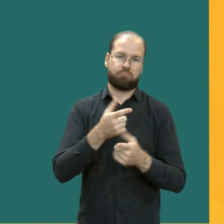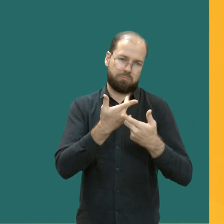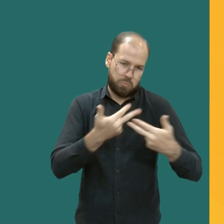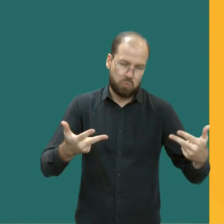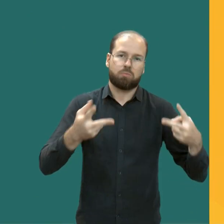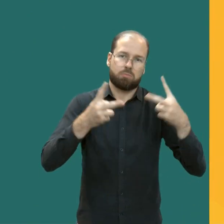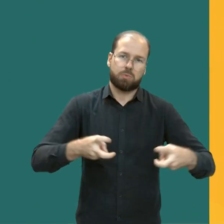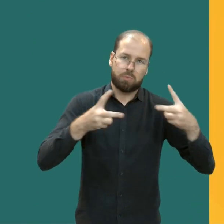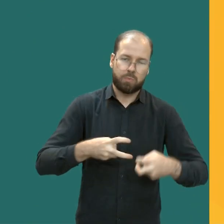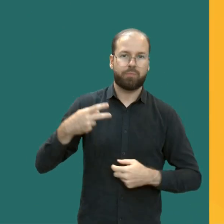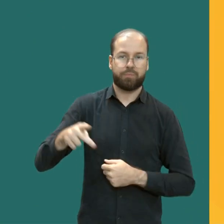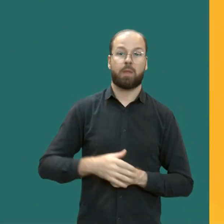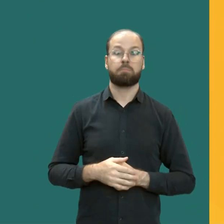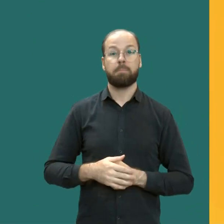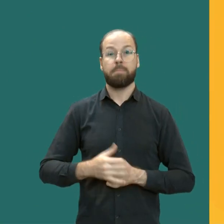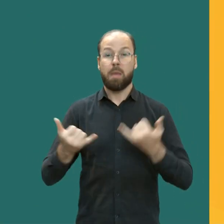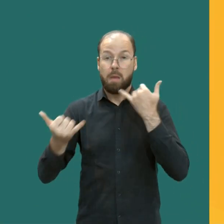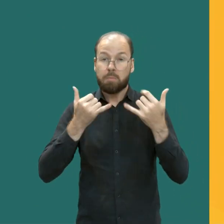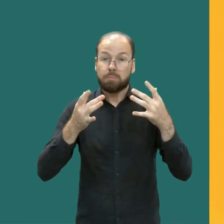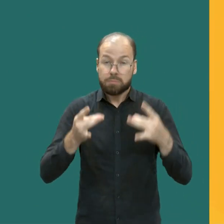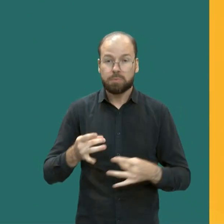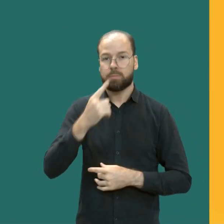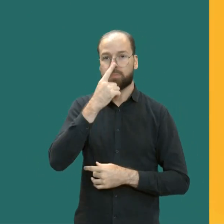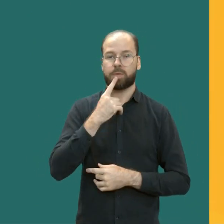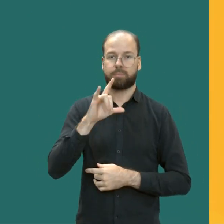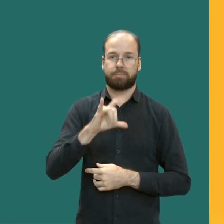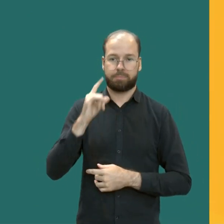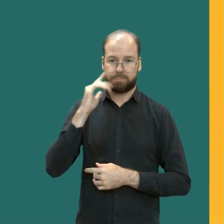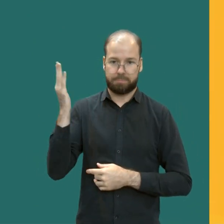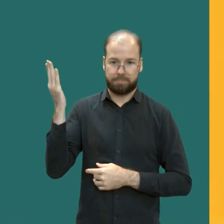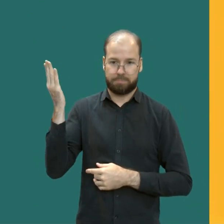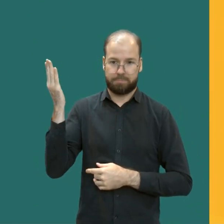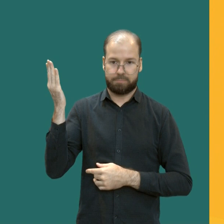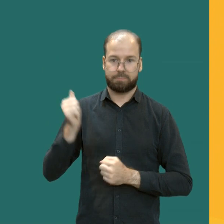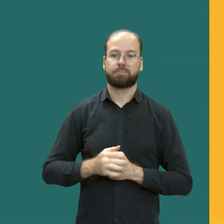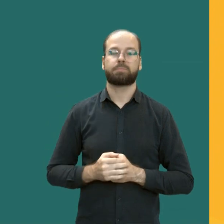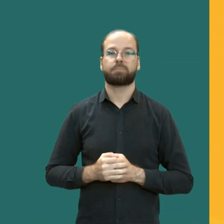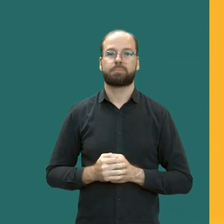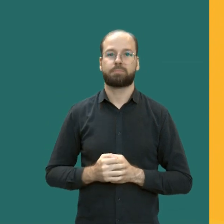mais informações, acesse o perfil do Instagram, @geacana.